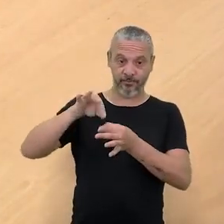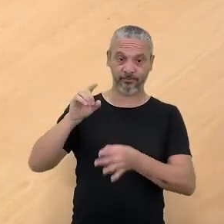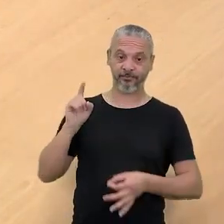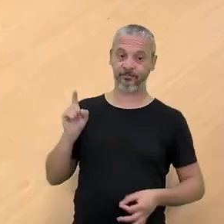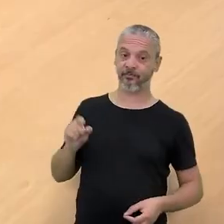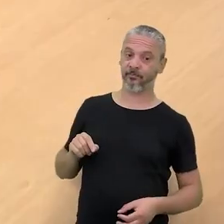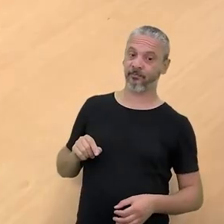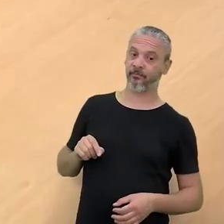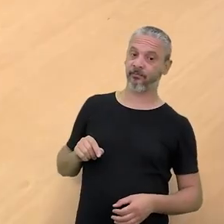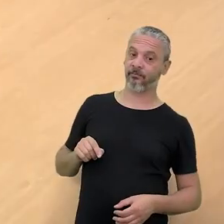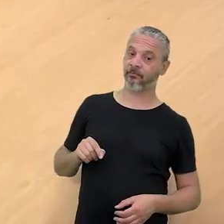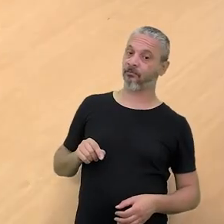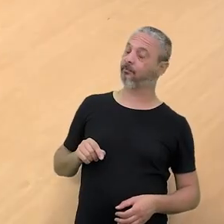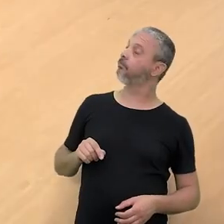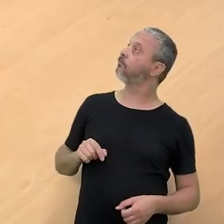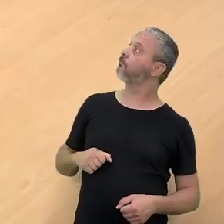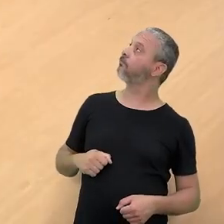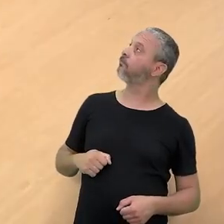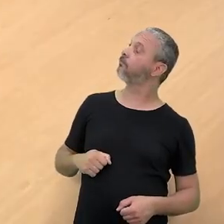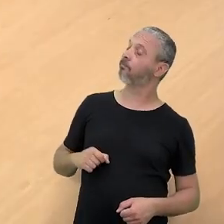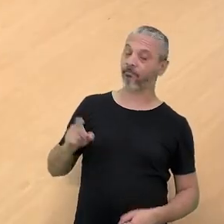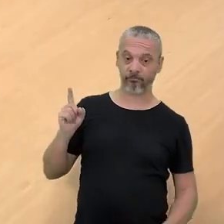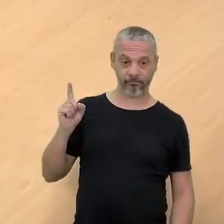de cada lado.